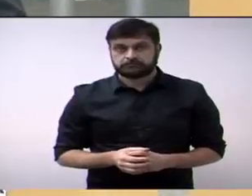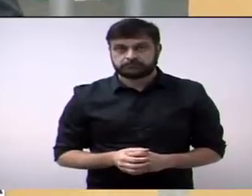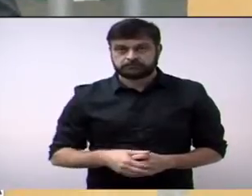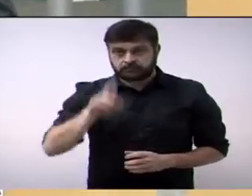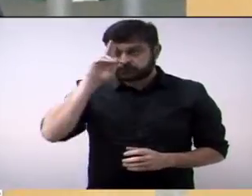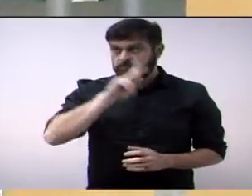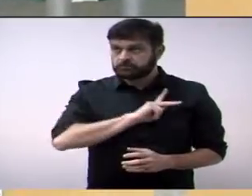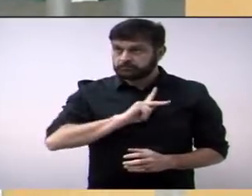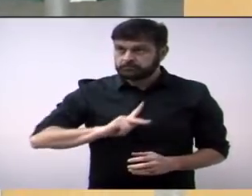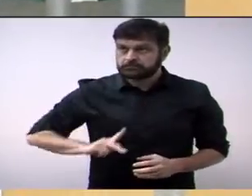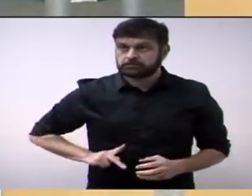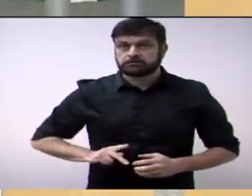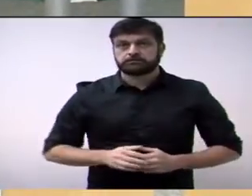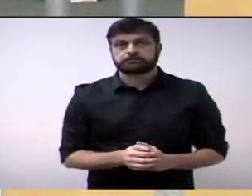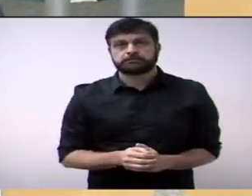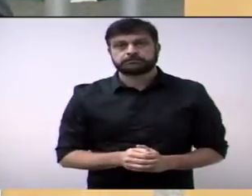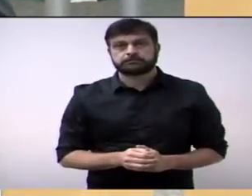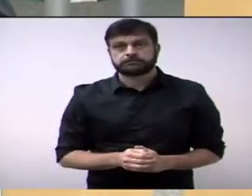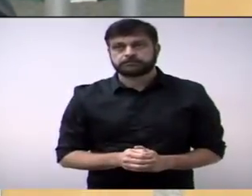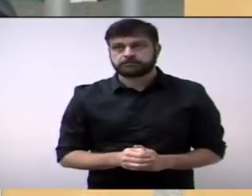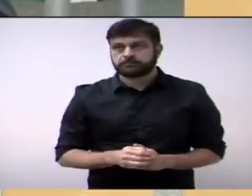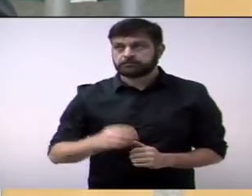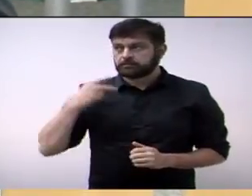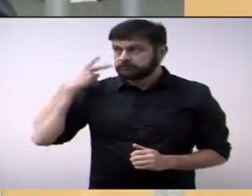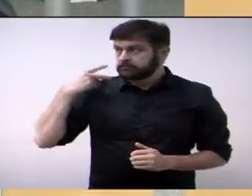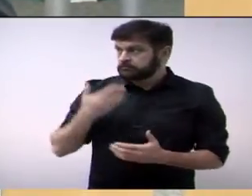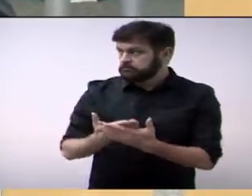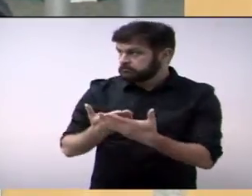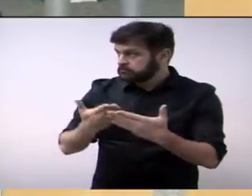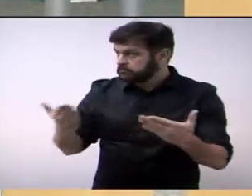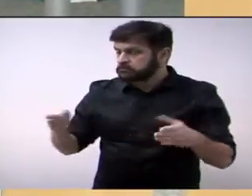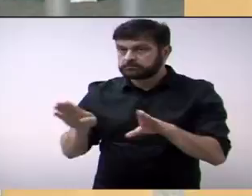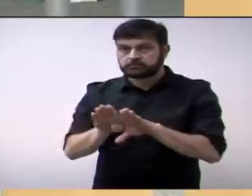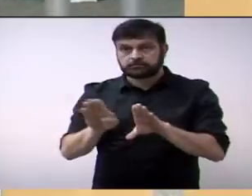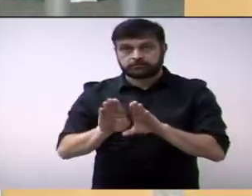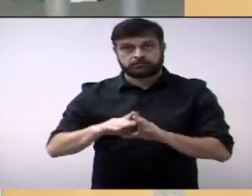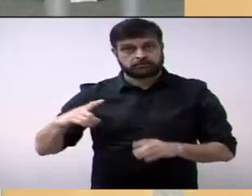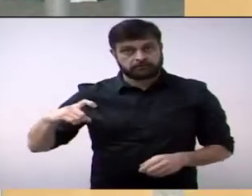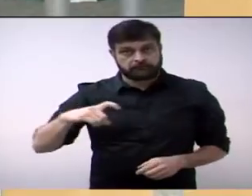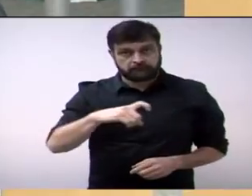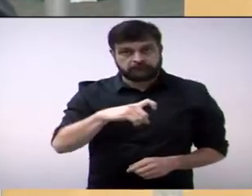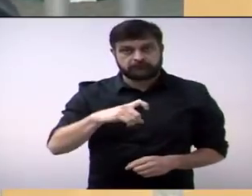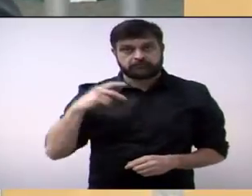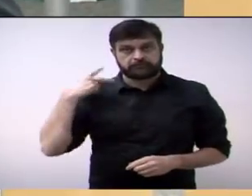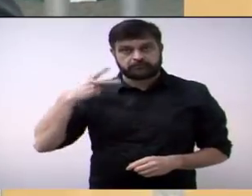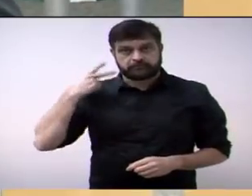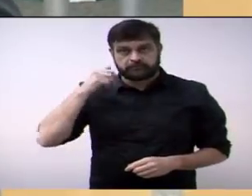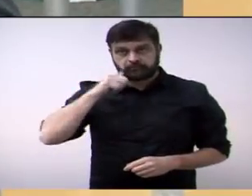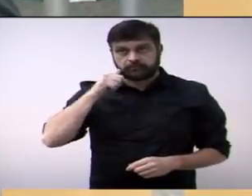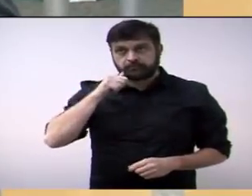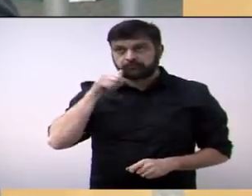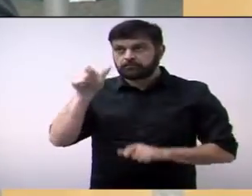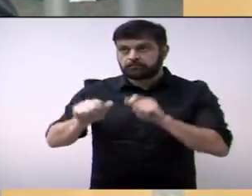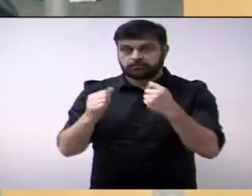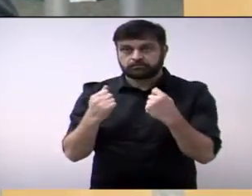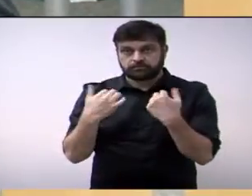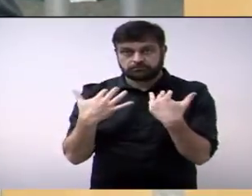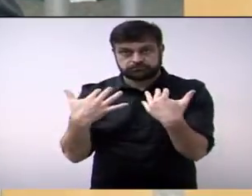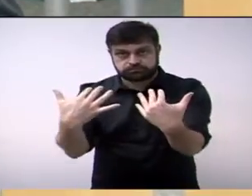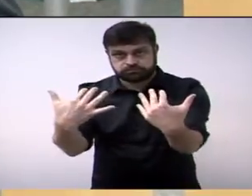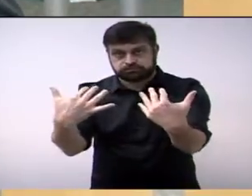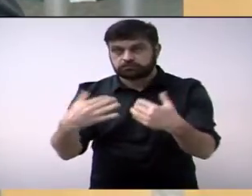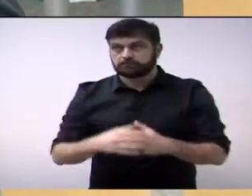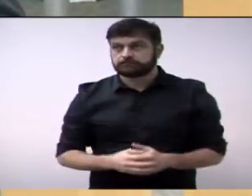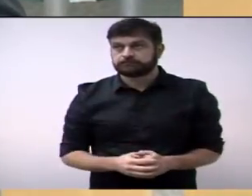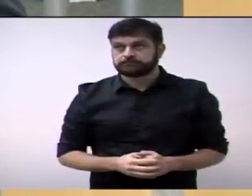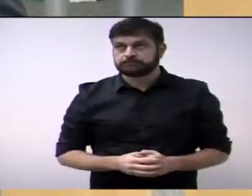Senhor presidente, nobres companheiros, companheira vereadora, população aqui presente,